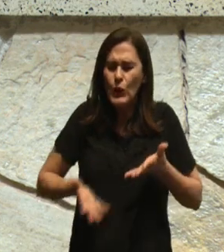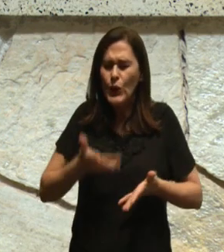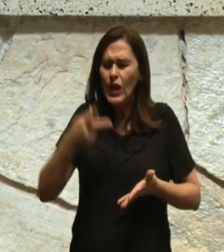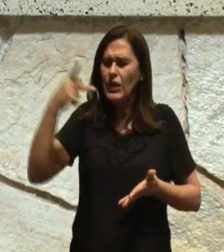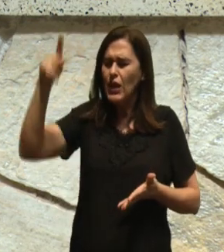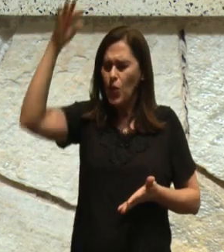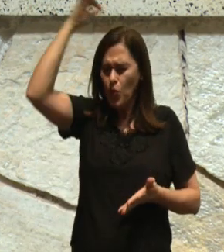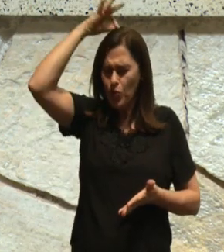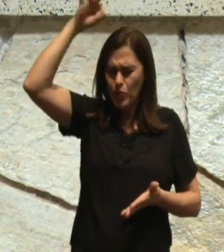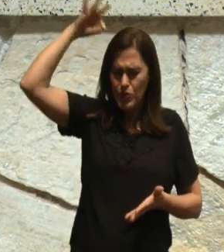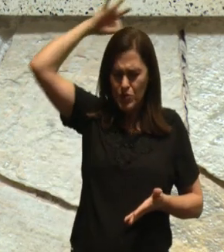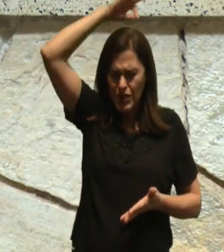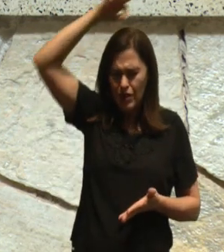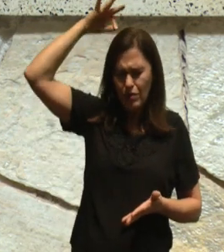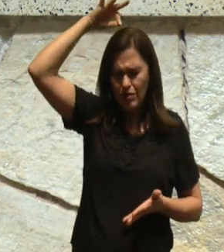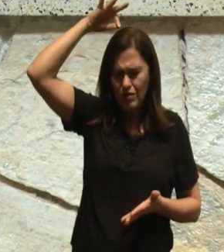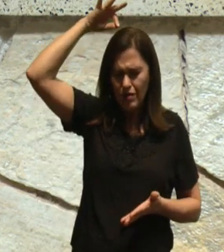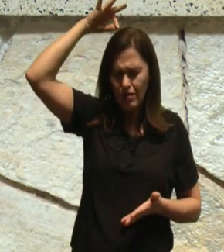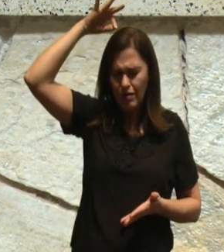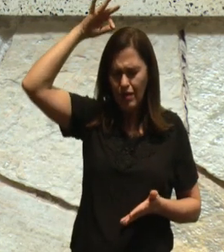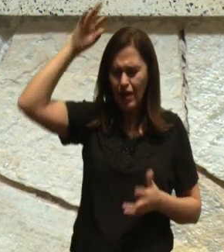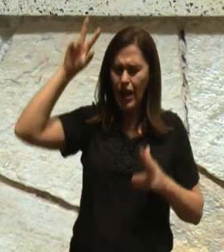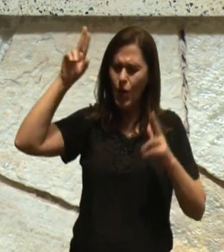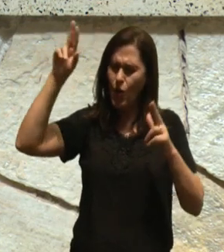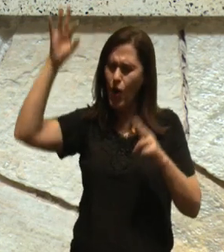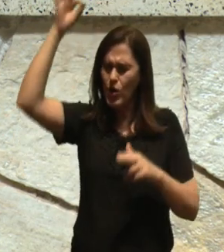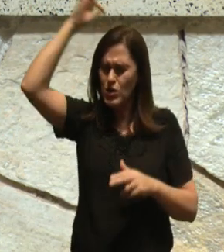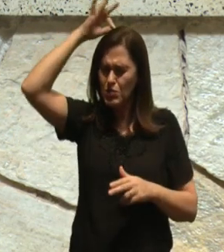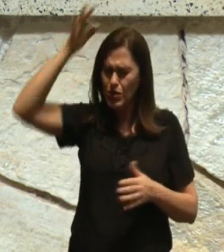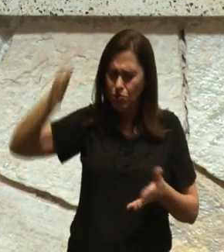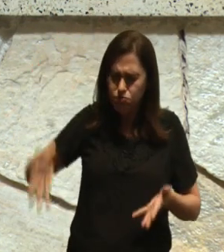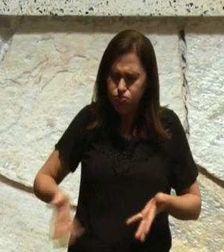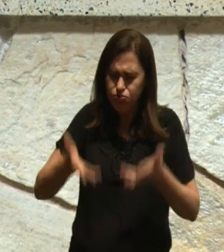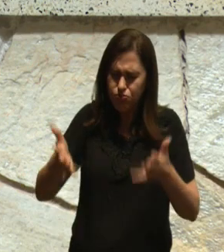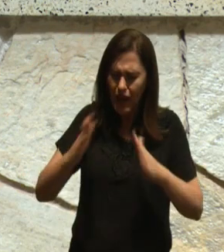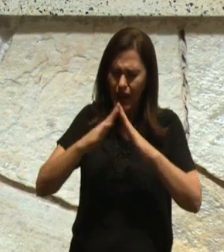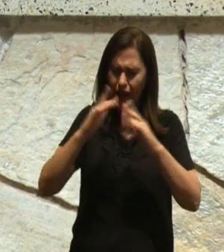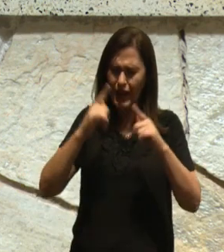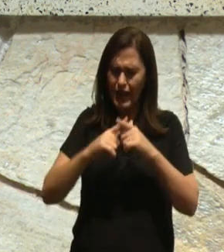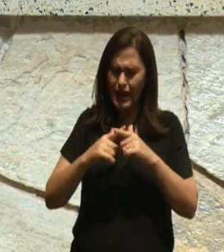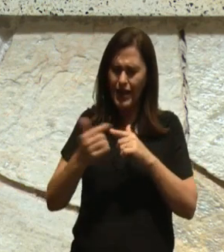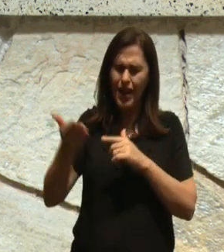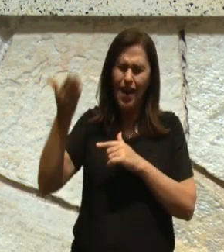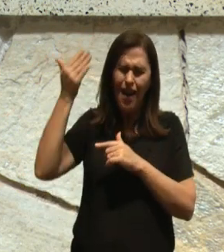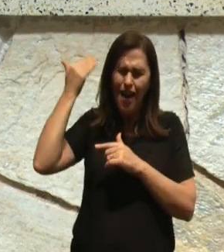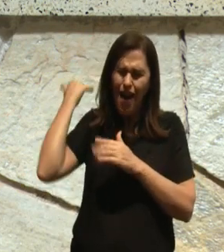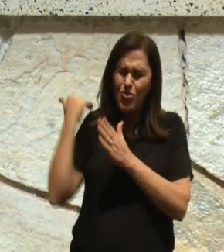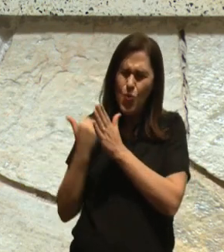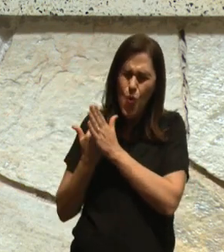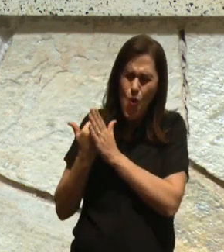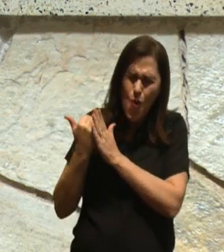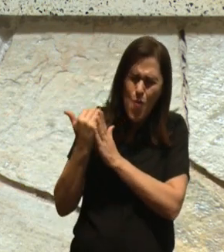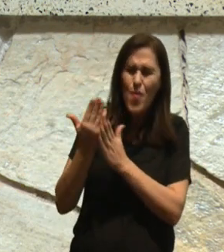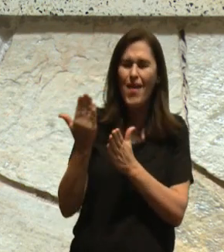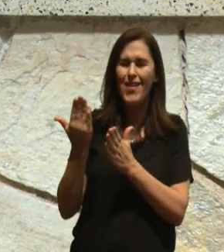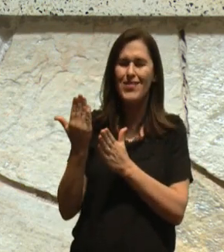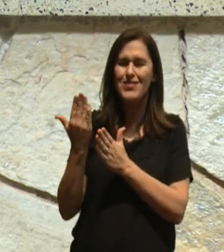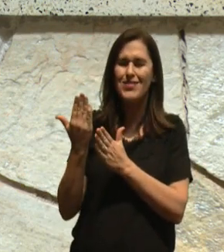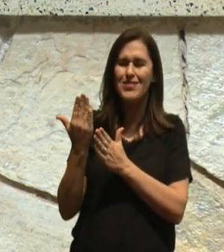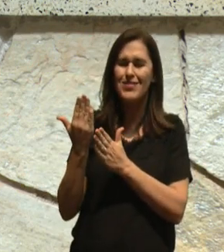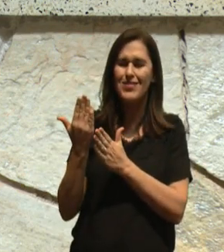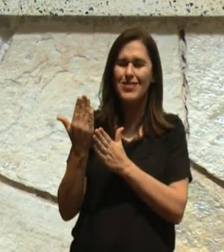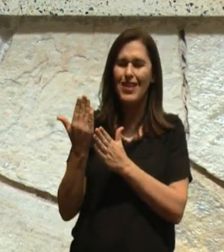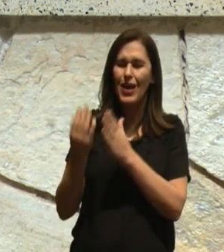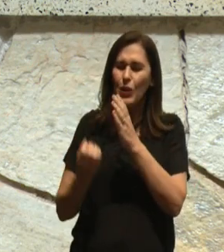Santo Espírito, assim como o Espírito do Senhor moveu a igreja nos primórdios do tempo ali, Senhor Deus,